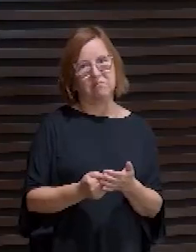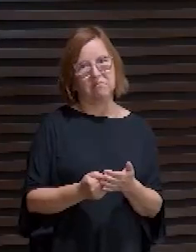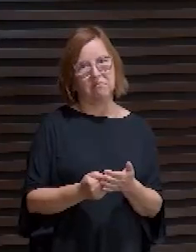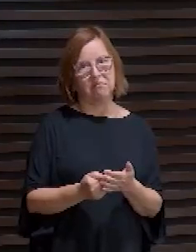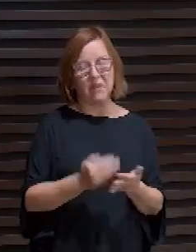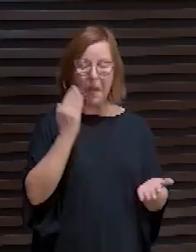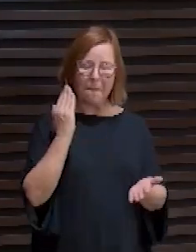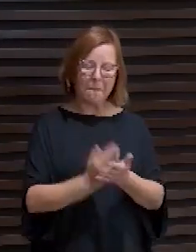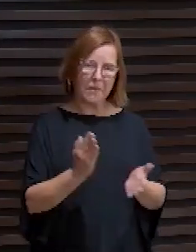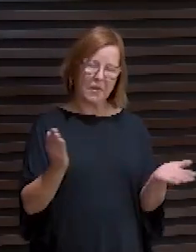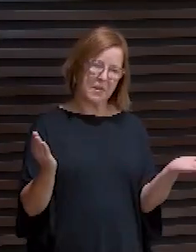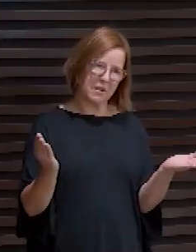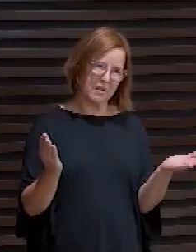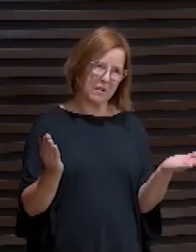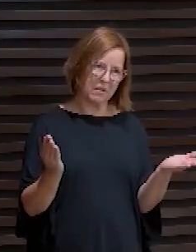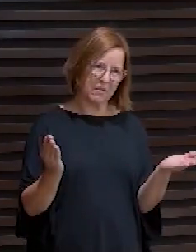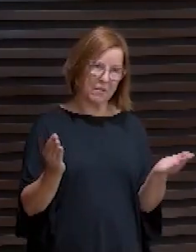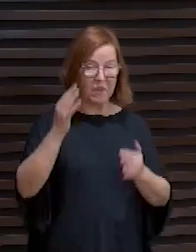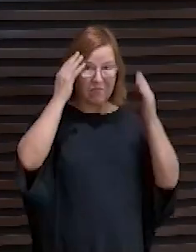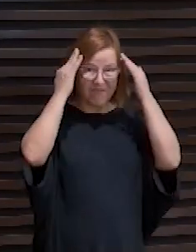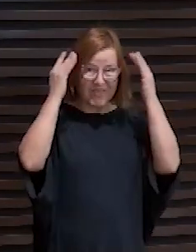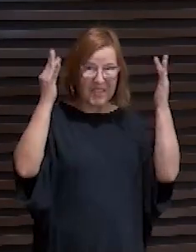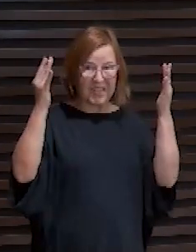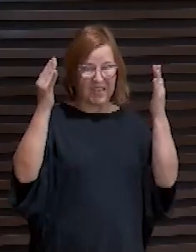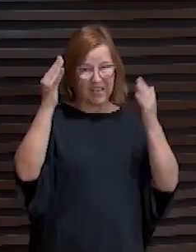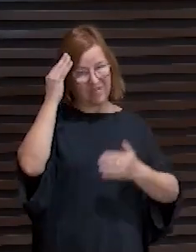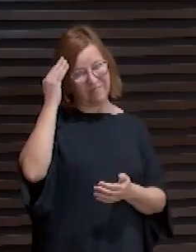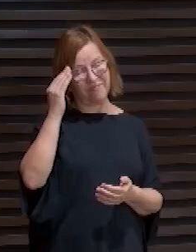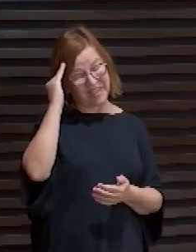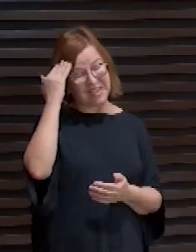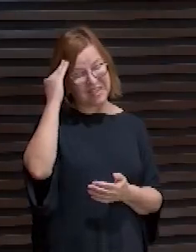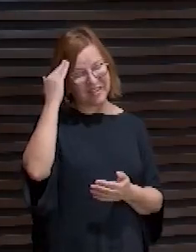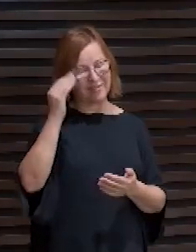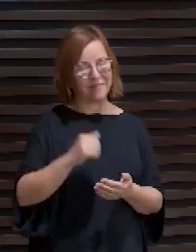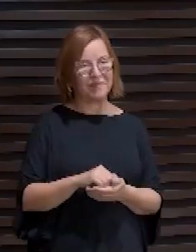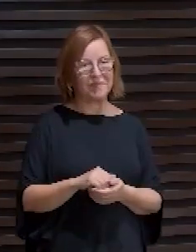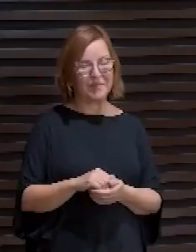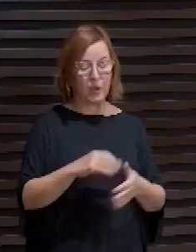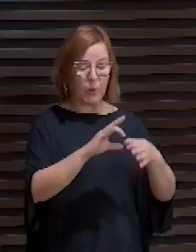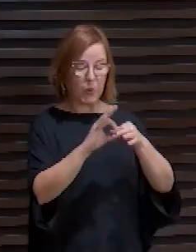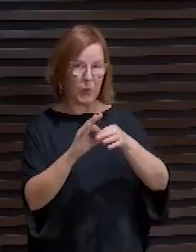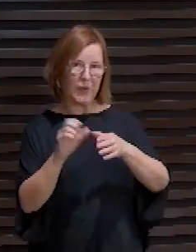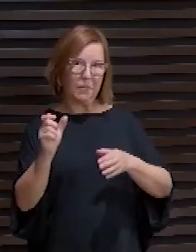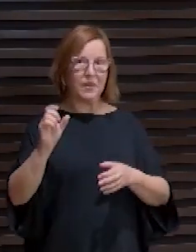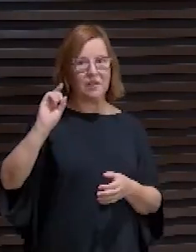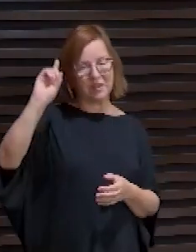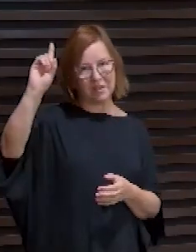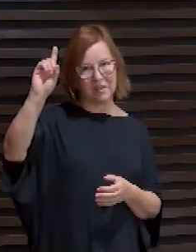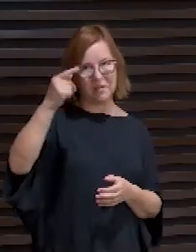deixado de discernir o contexto e a palavra de Deus em suas